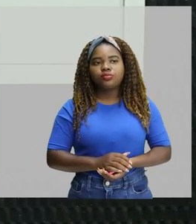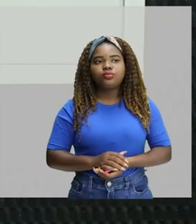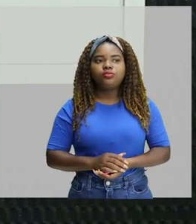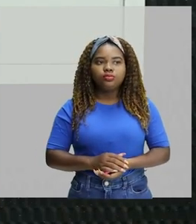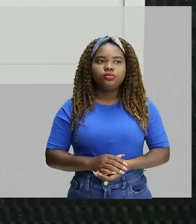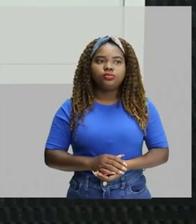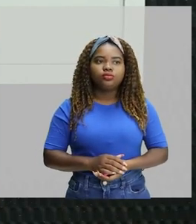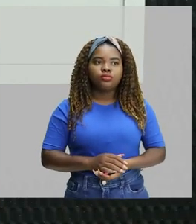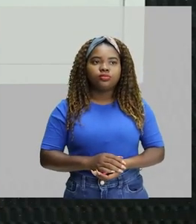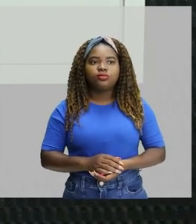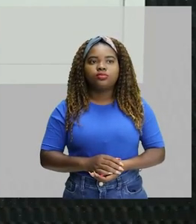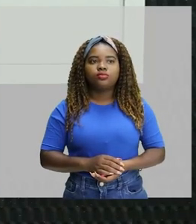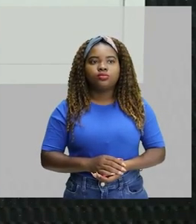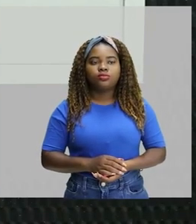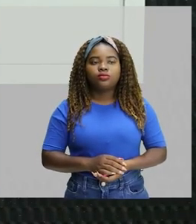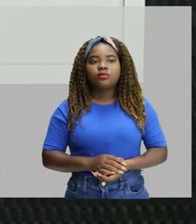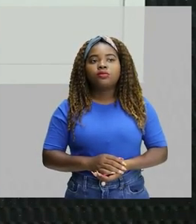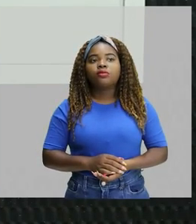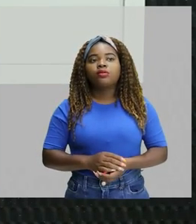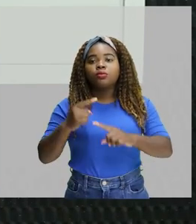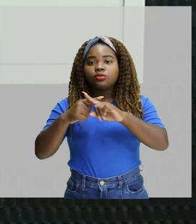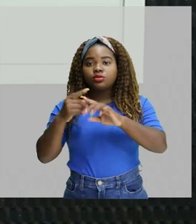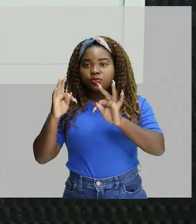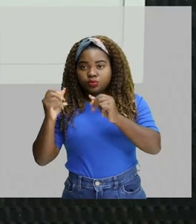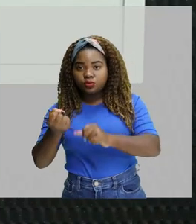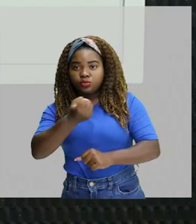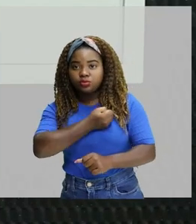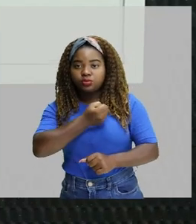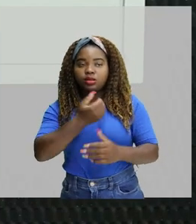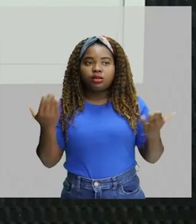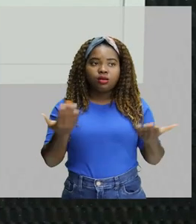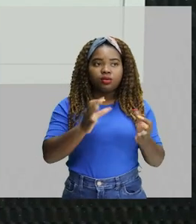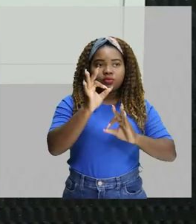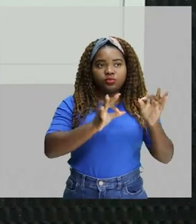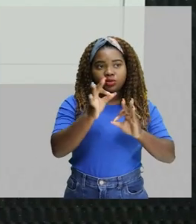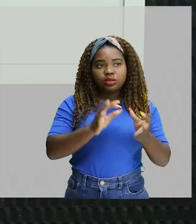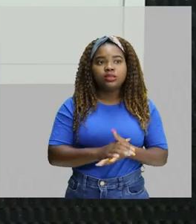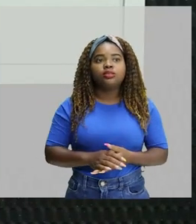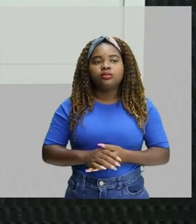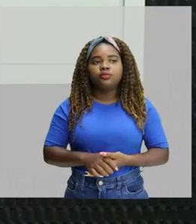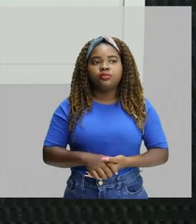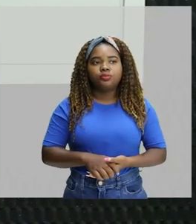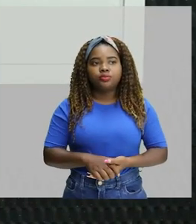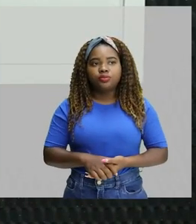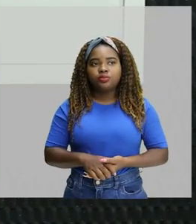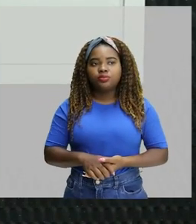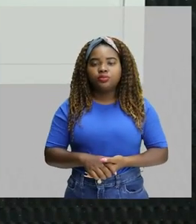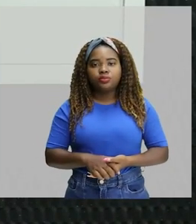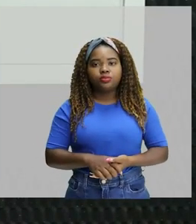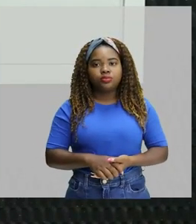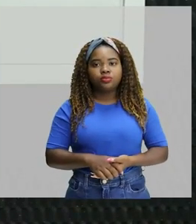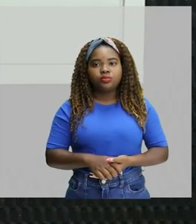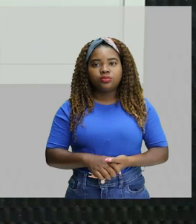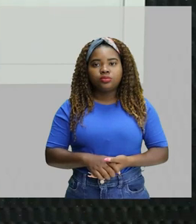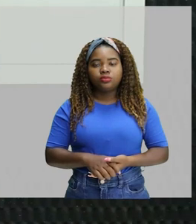2x multiplicou por todos né Vamos agora fazer as operações aqui embaixo tá